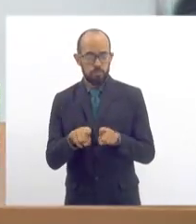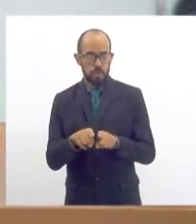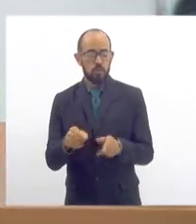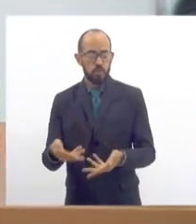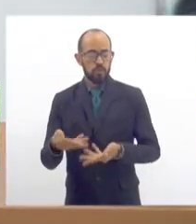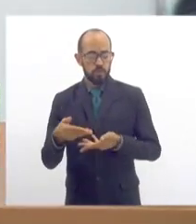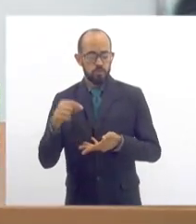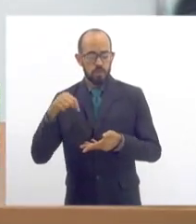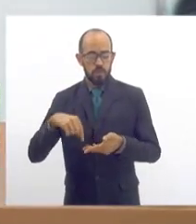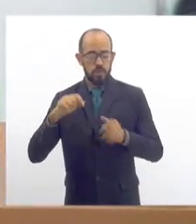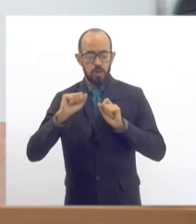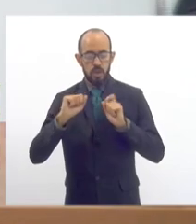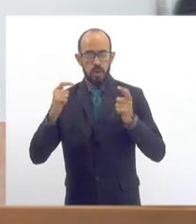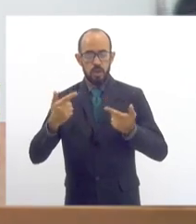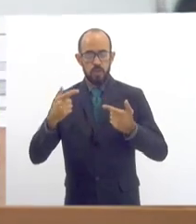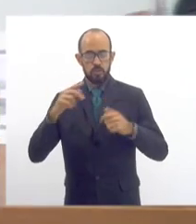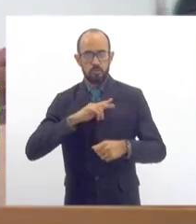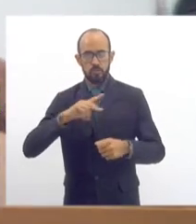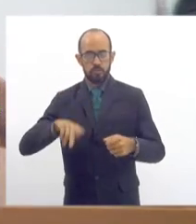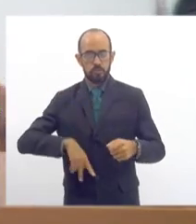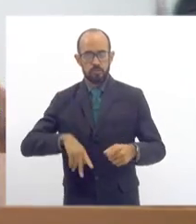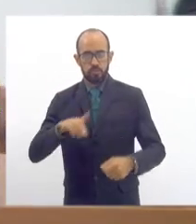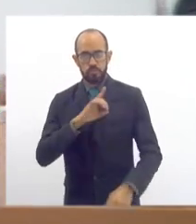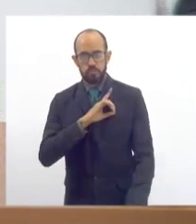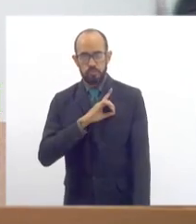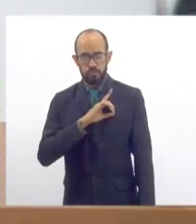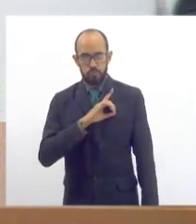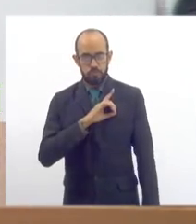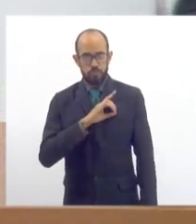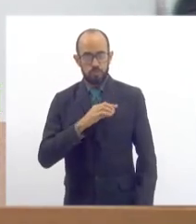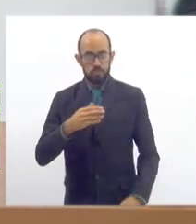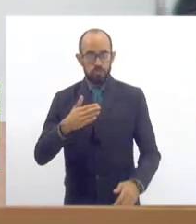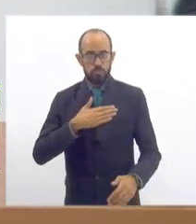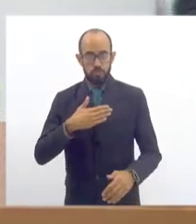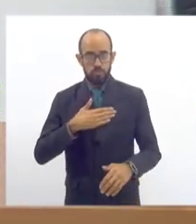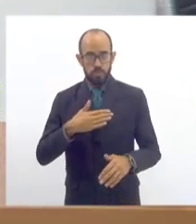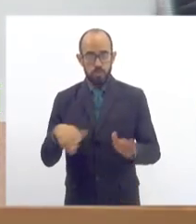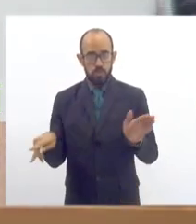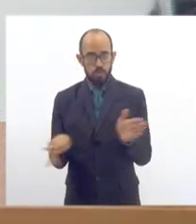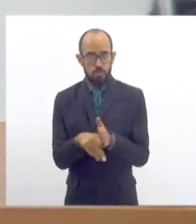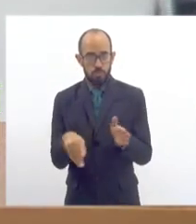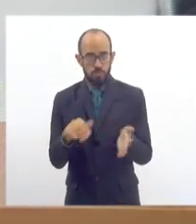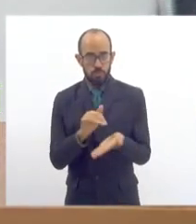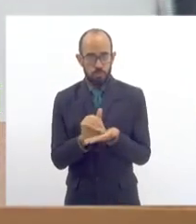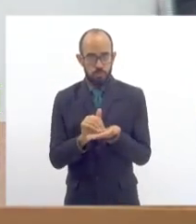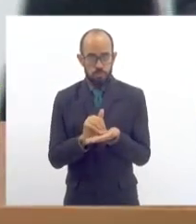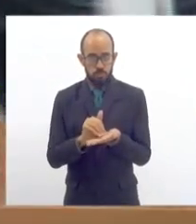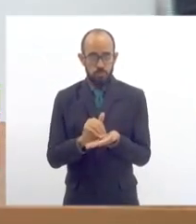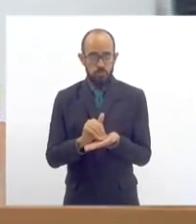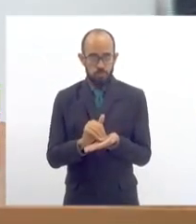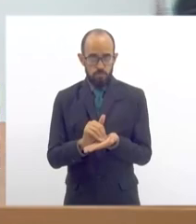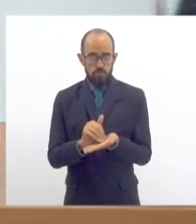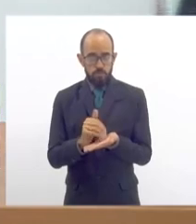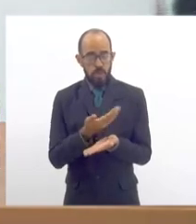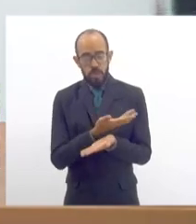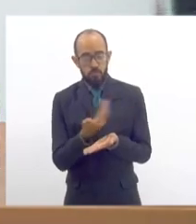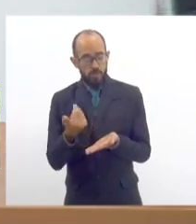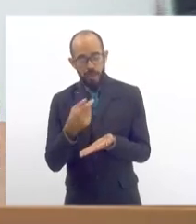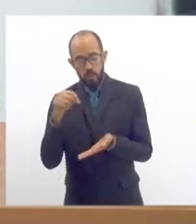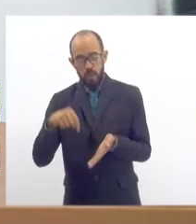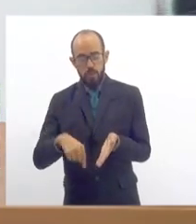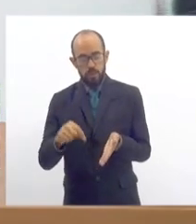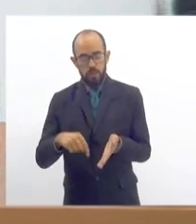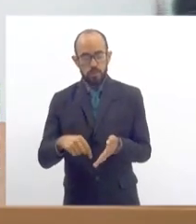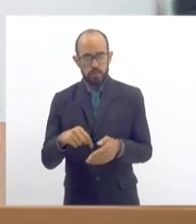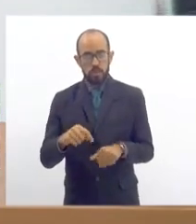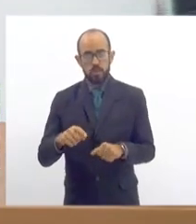semana o presidente do DETRAN em meu próprio gabinete. Eu tinha ligado para ele para que ele viesse à Assembleia Legislativa, ele veio, né?